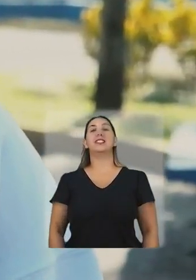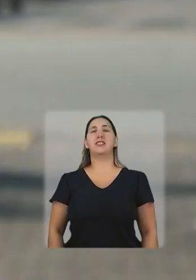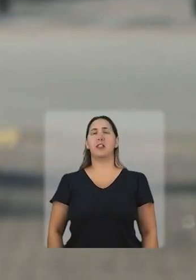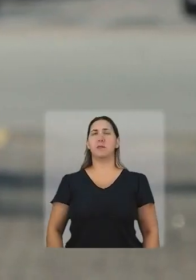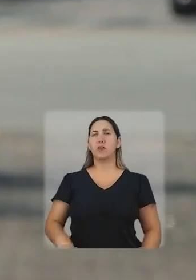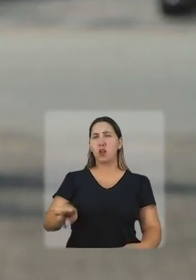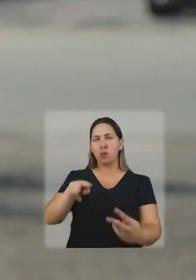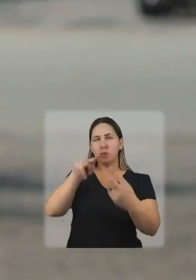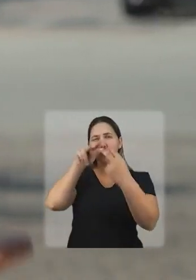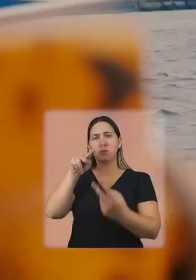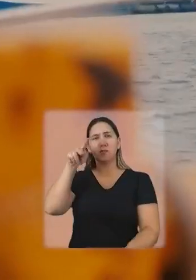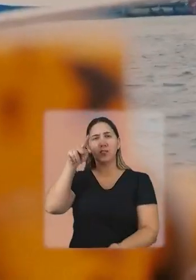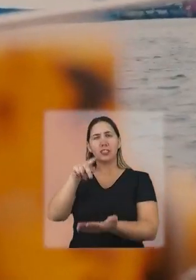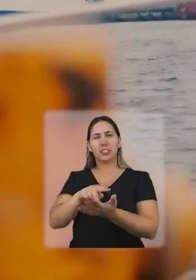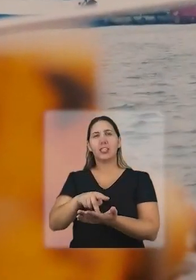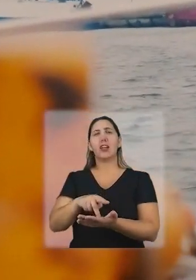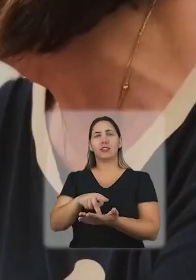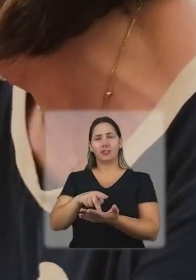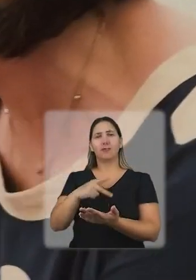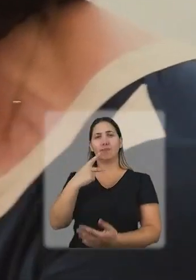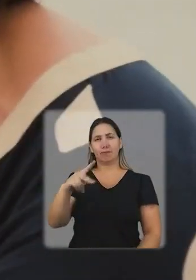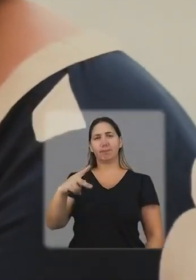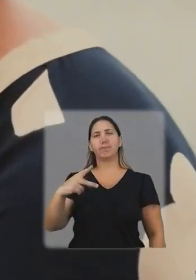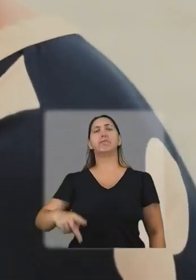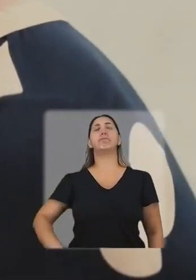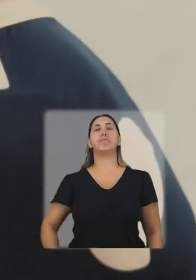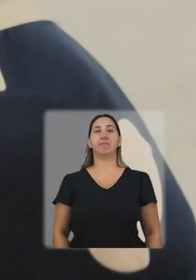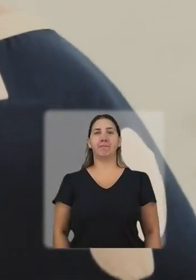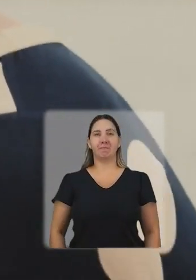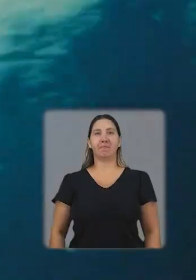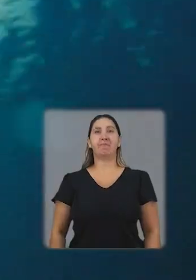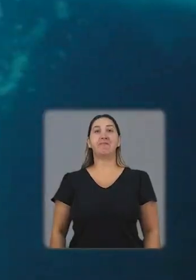nossa cidade. Eu vejo a verdade nos olhos dela.